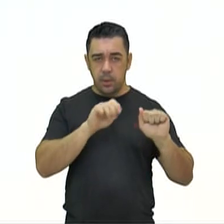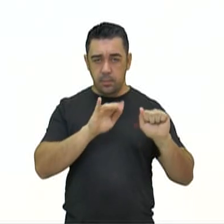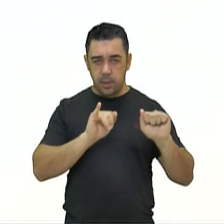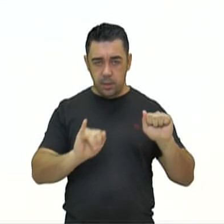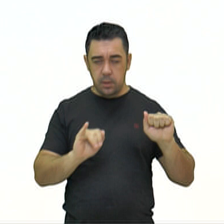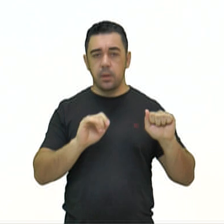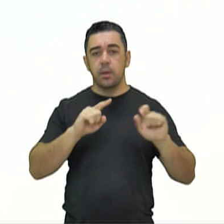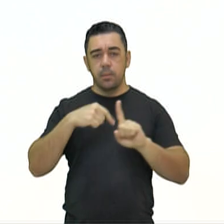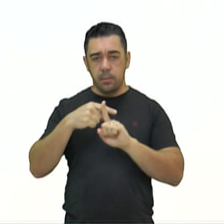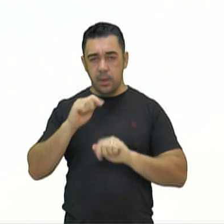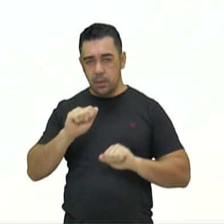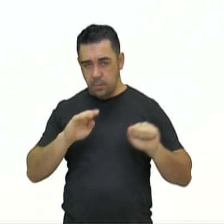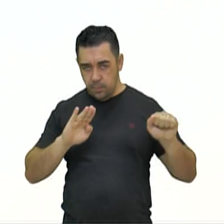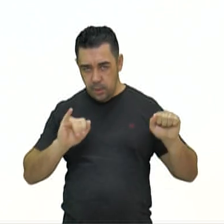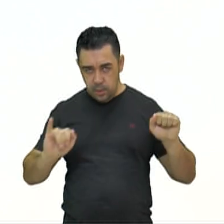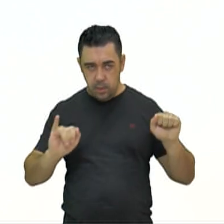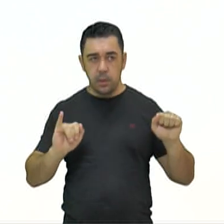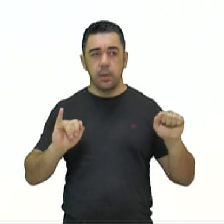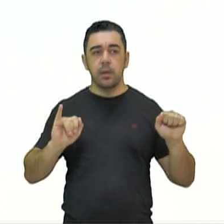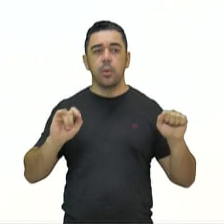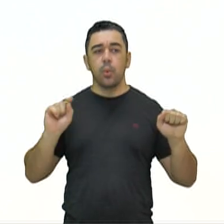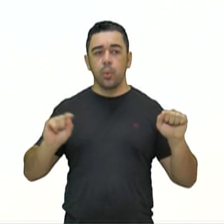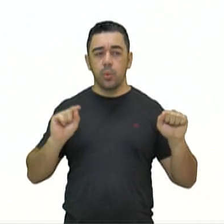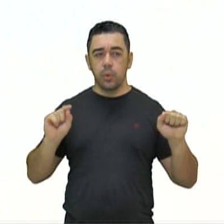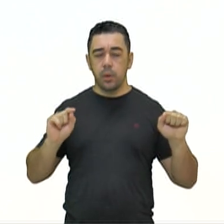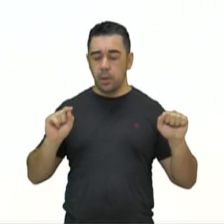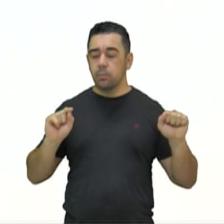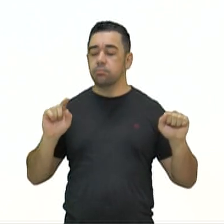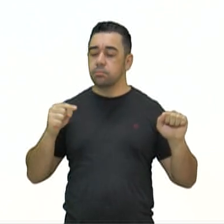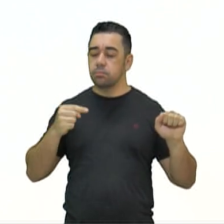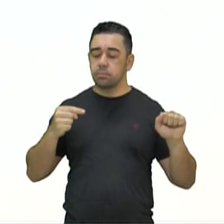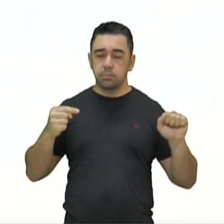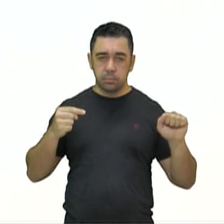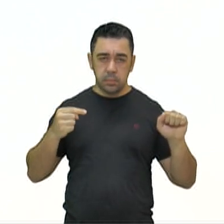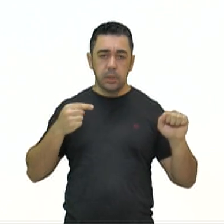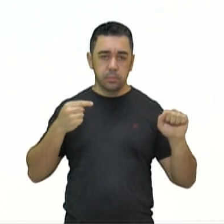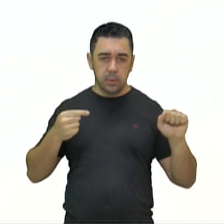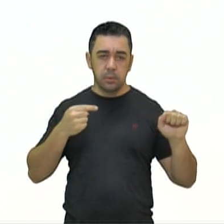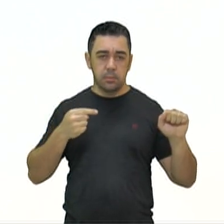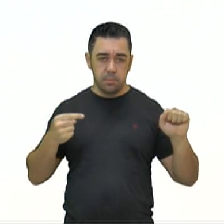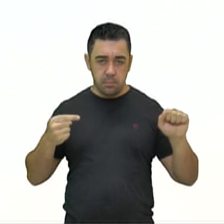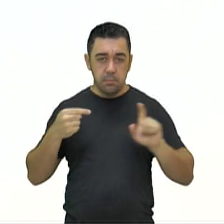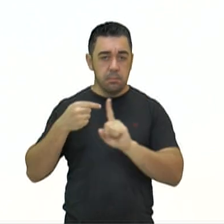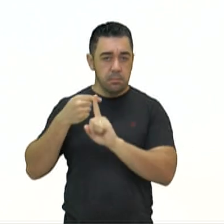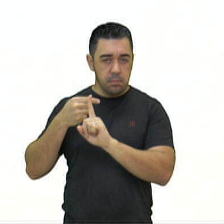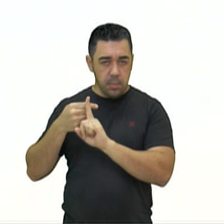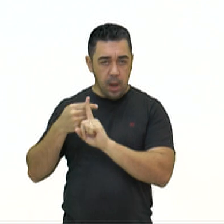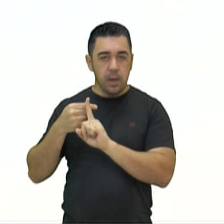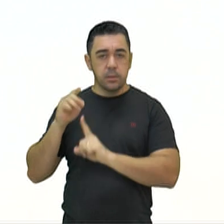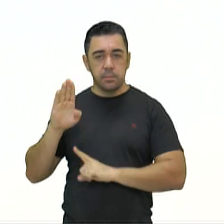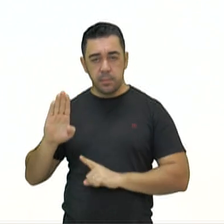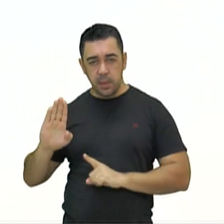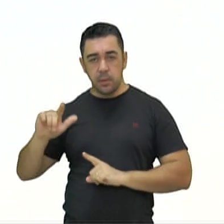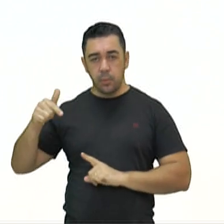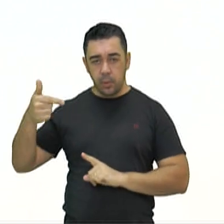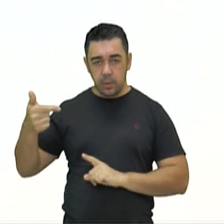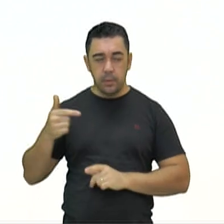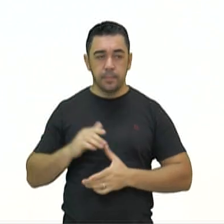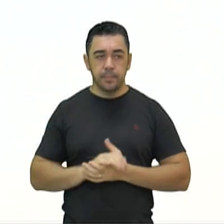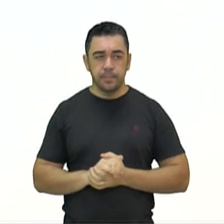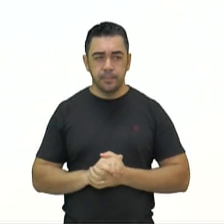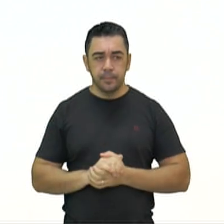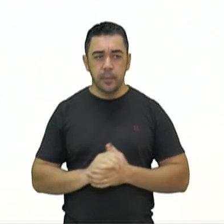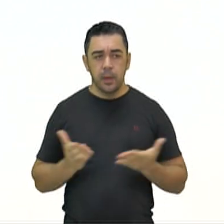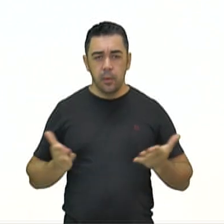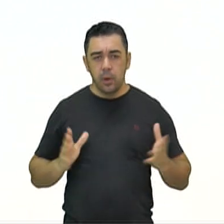ABI mais ABI, e aqui menos 1 vezes menos B ao quadrado fica mais B ao quadrado.